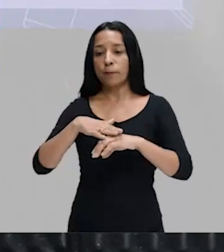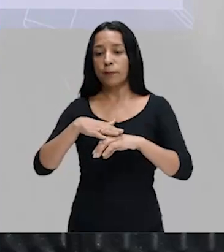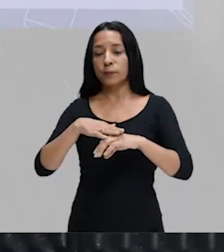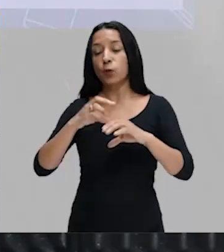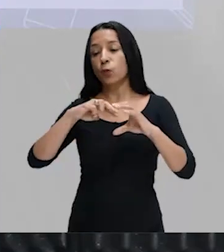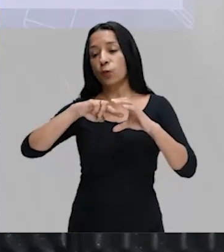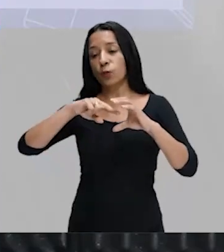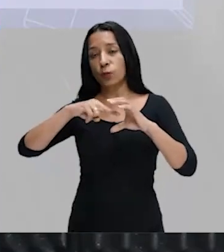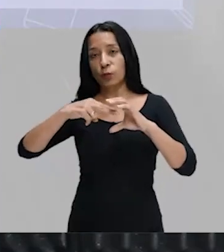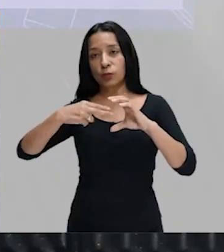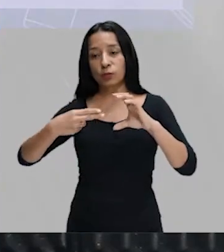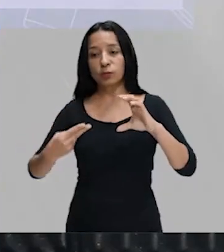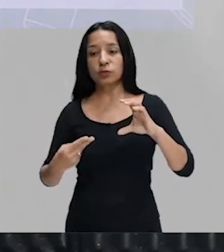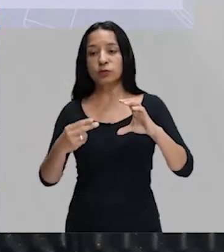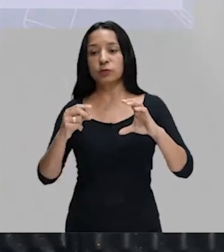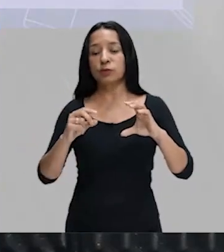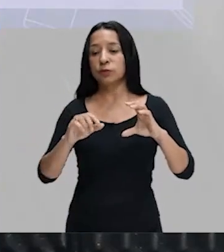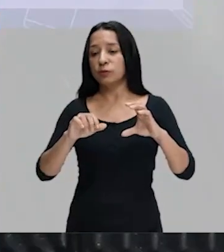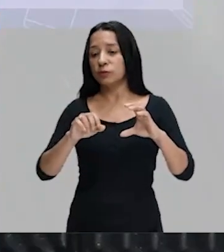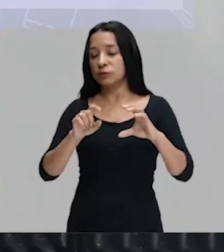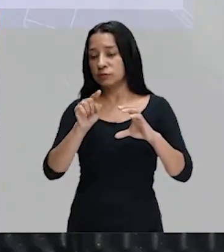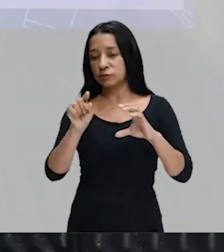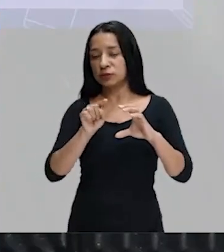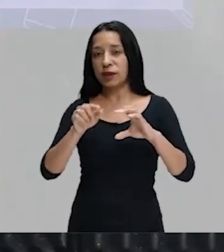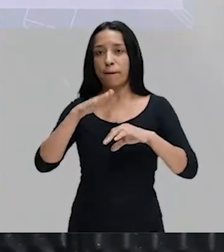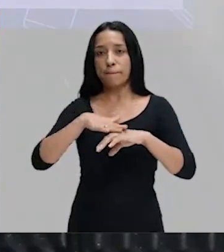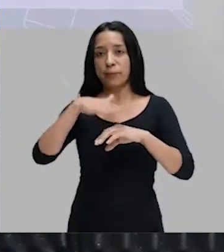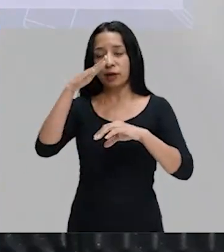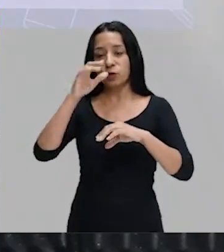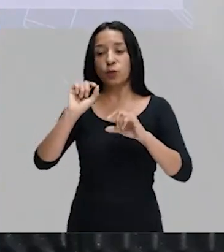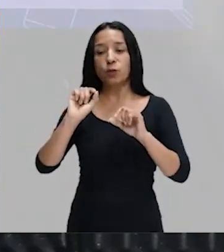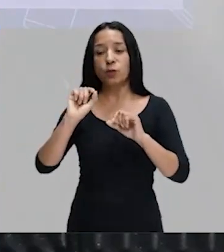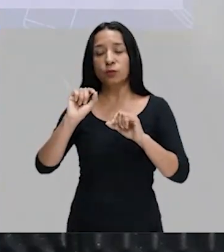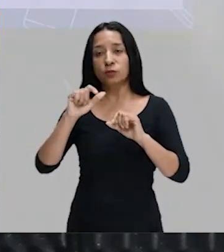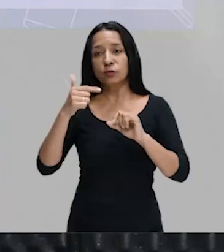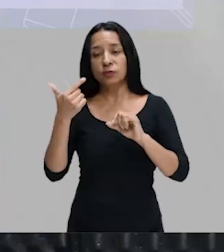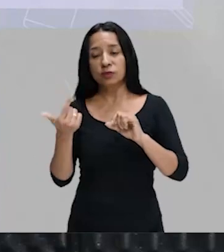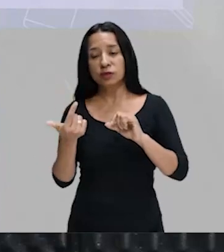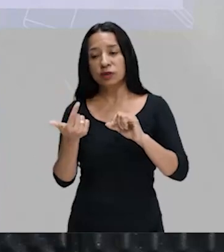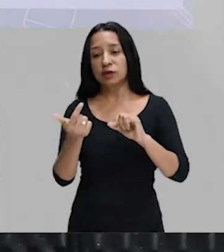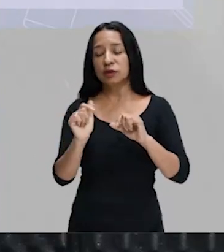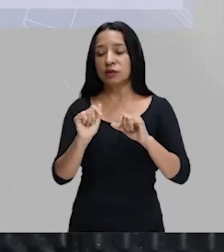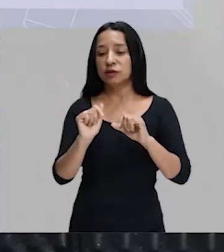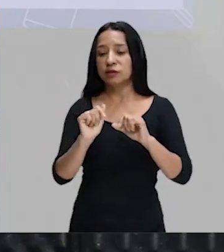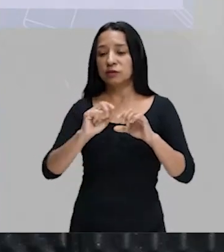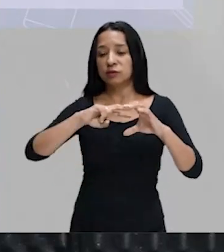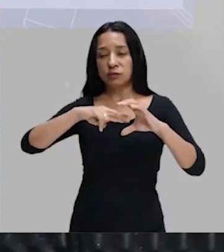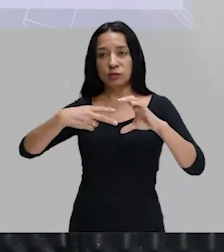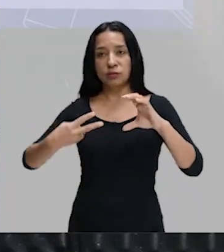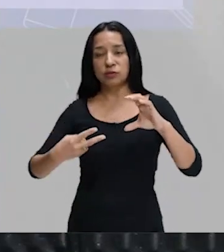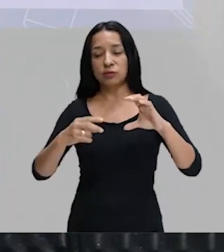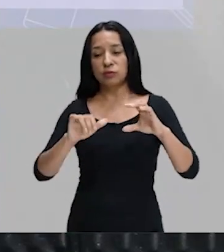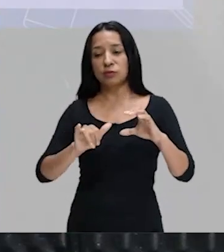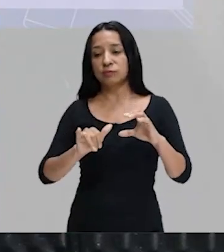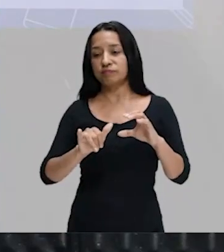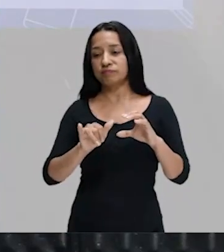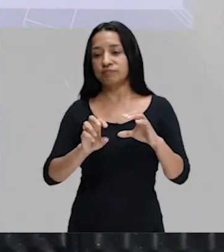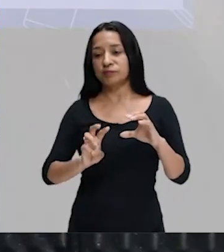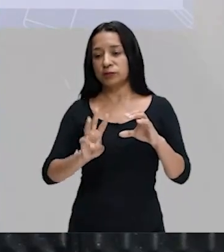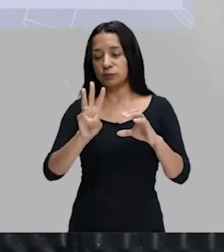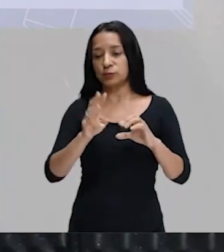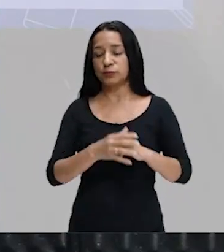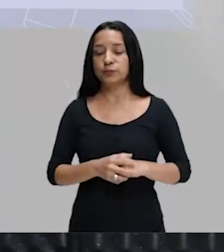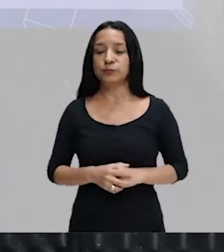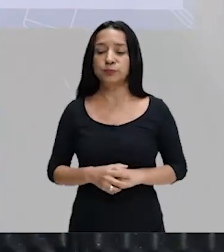o cromossomo W. Assim como o cromossomo X é maior do que o cromossomo Y.